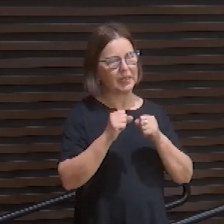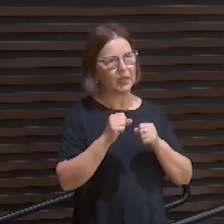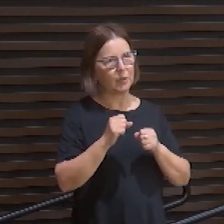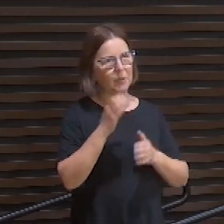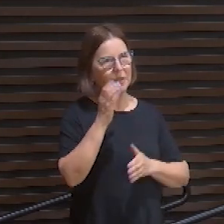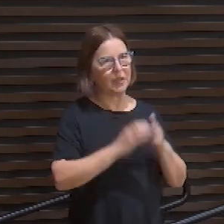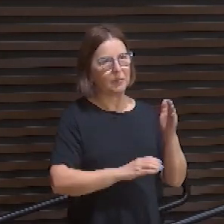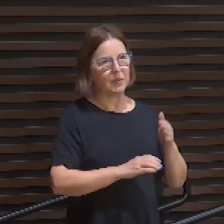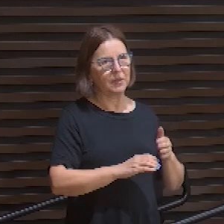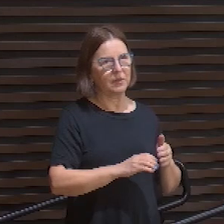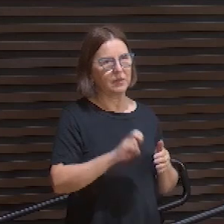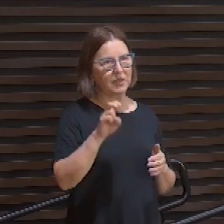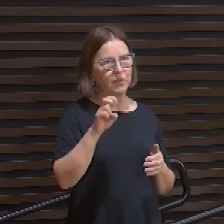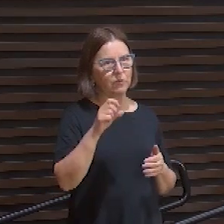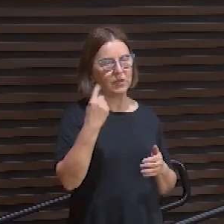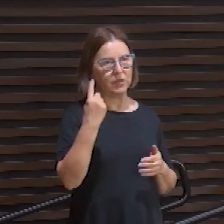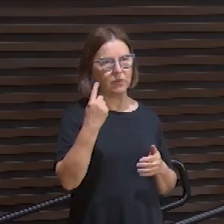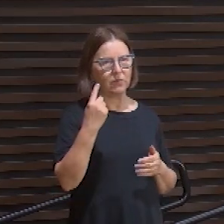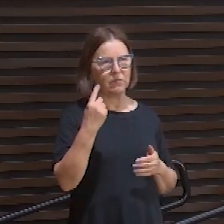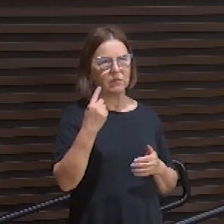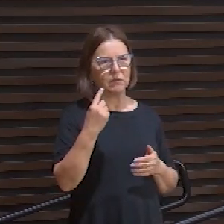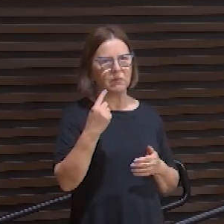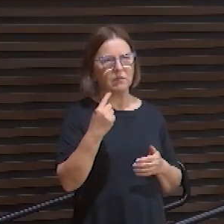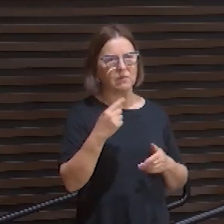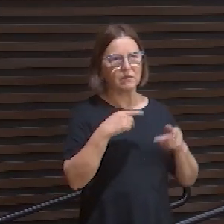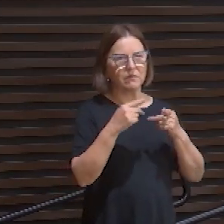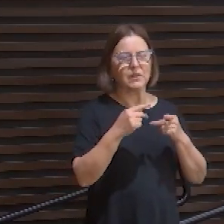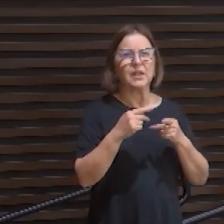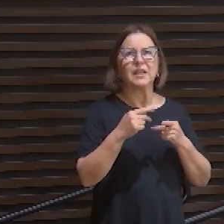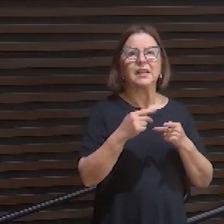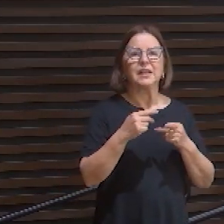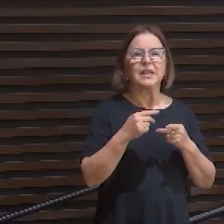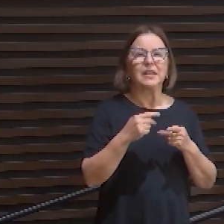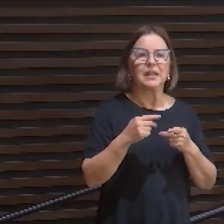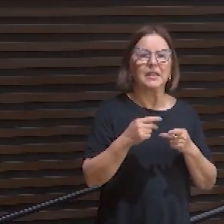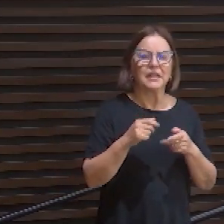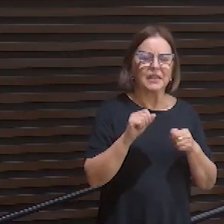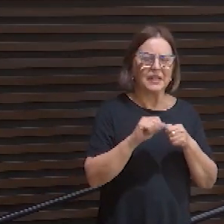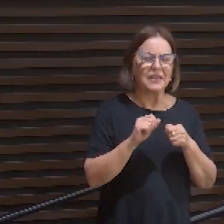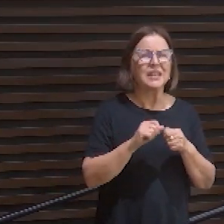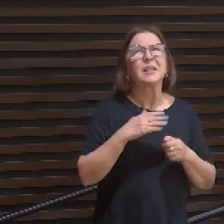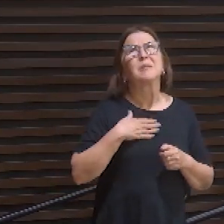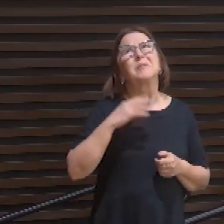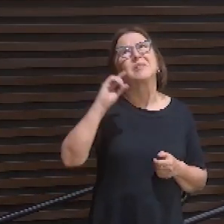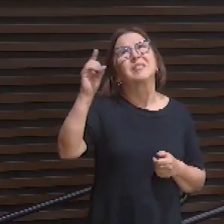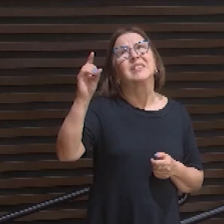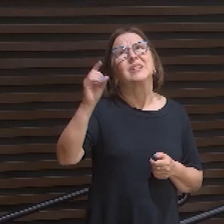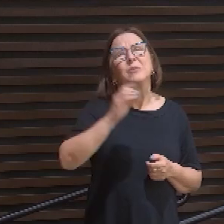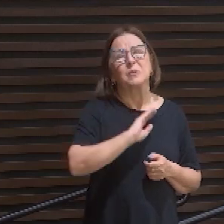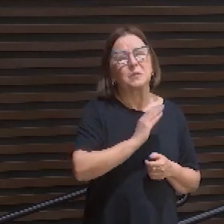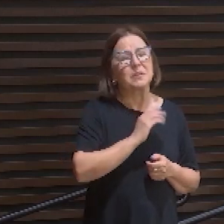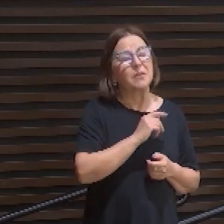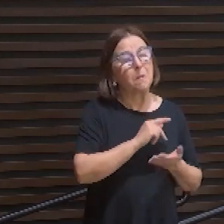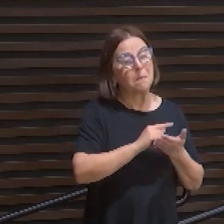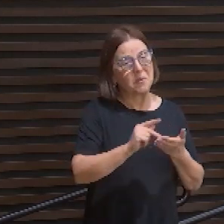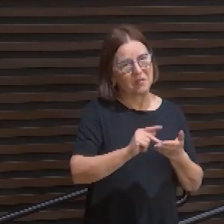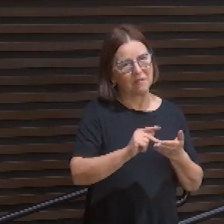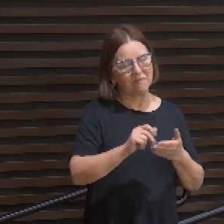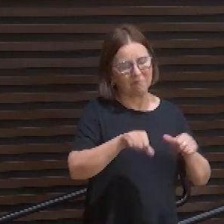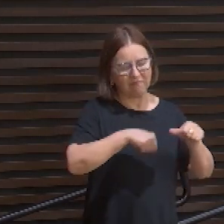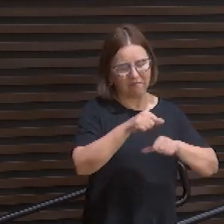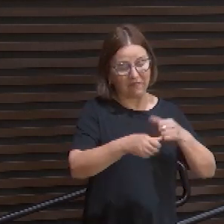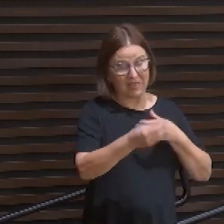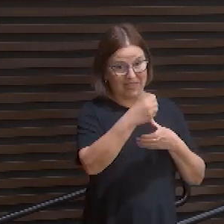51, que ele diz: cria em mim, ó Deus, um coração puro e renova dentro